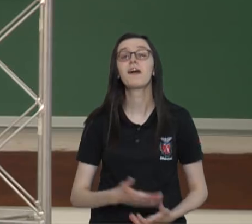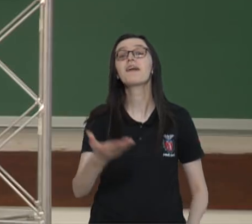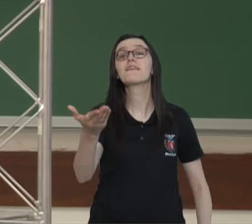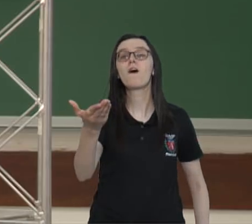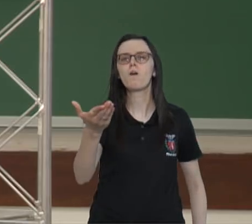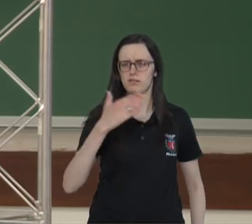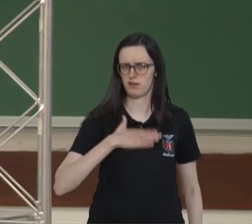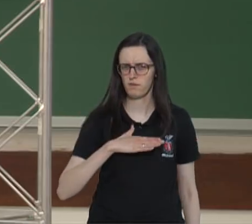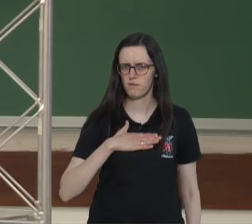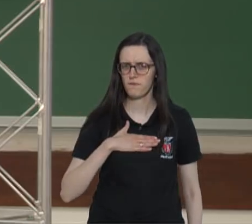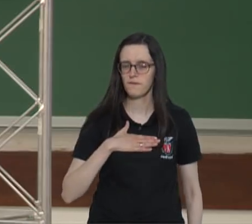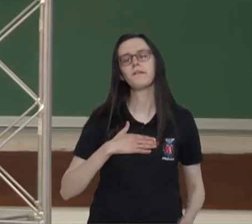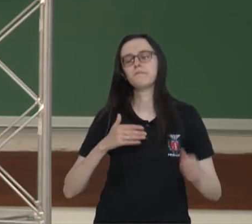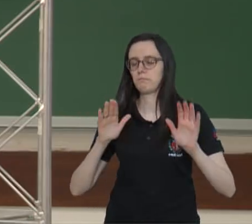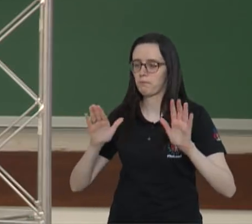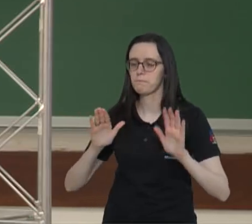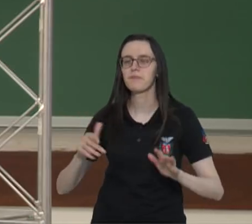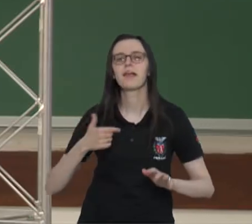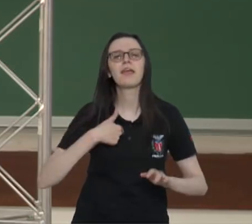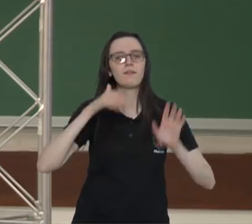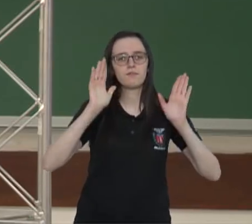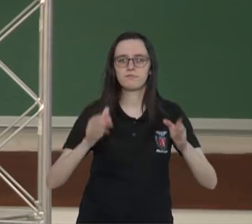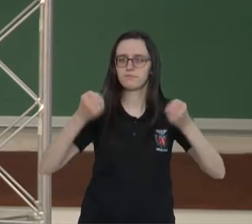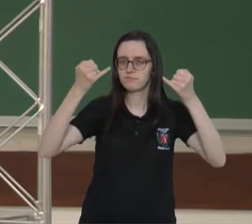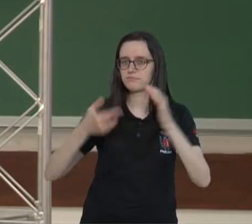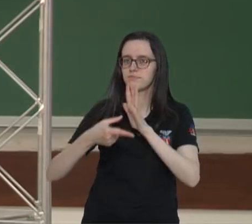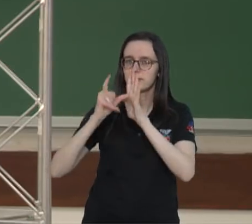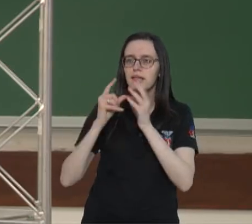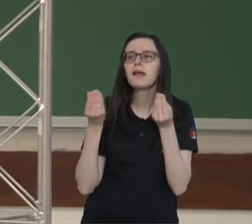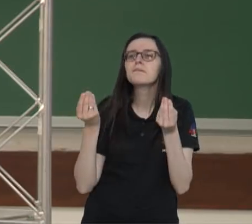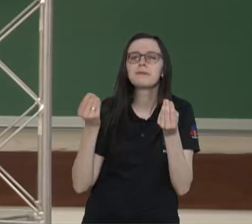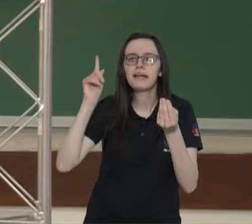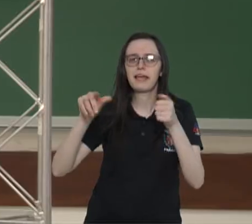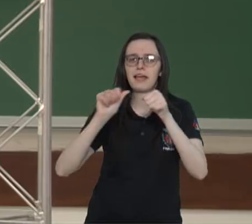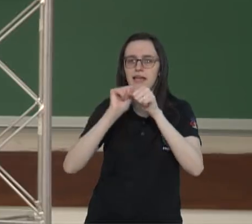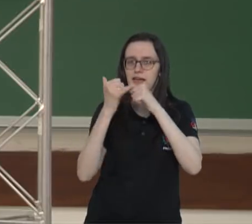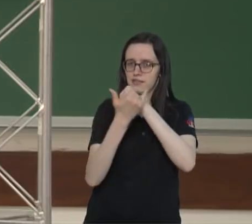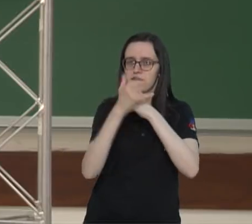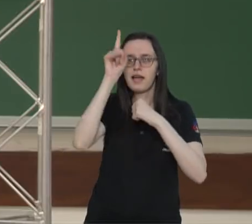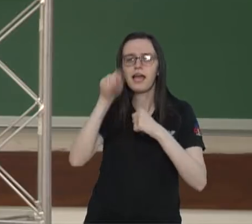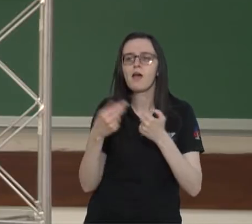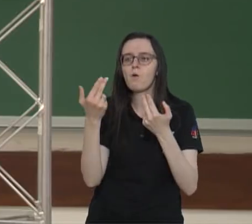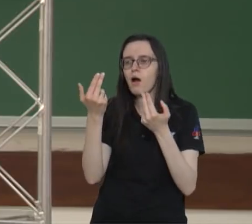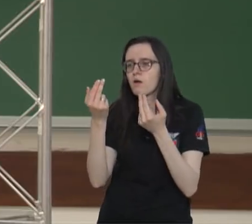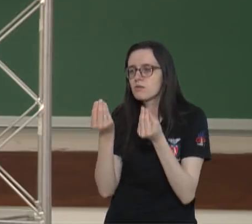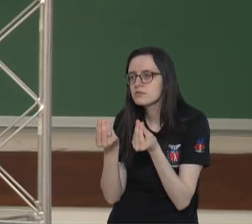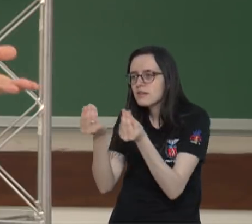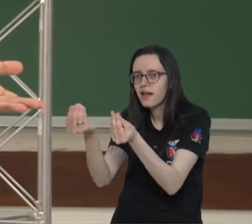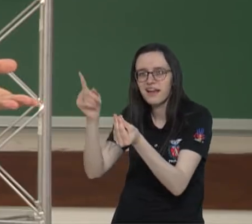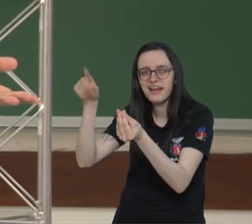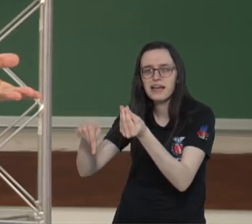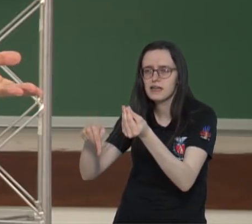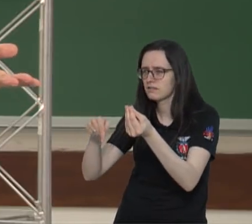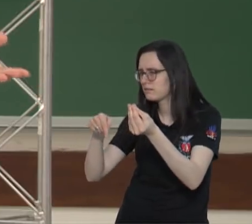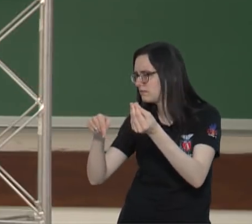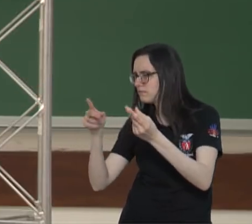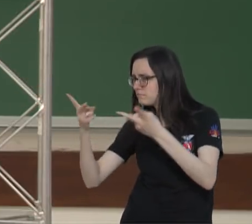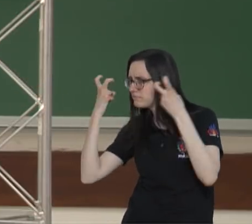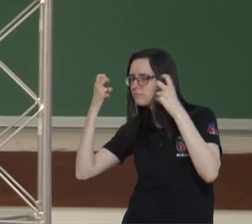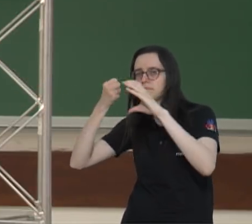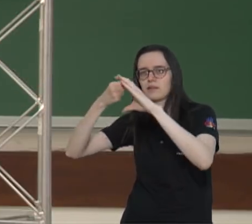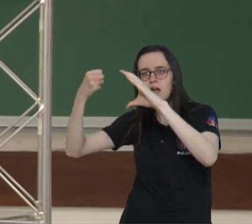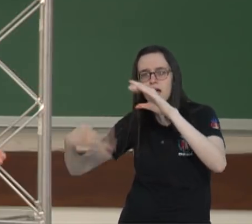Então, tranquilo? Bom, eu já tinha comentado aqui para que serve o adjetivo, né? Para dar características, que entre